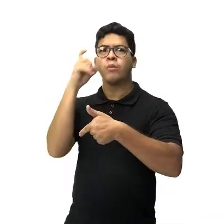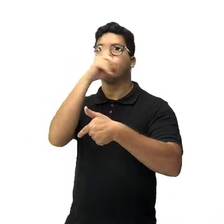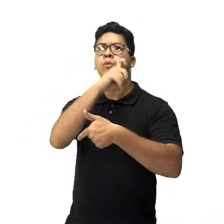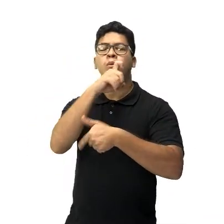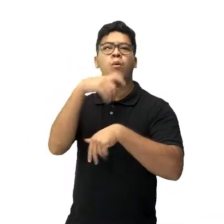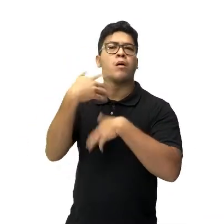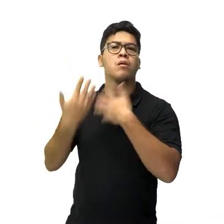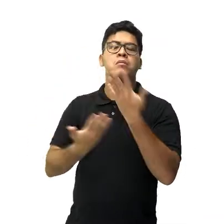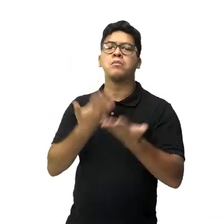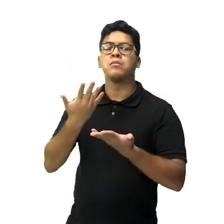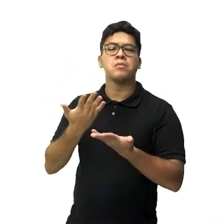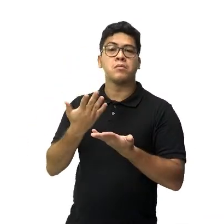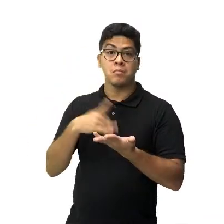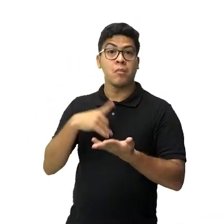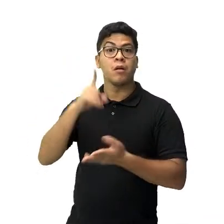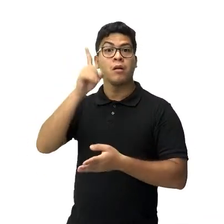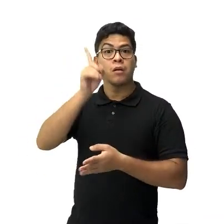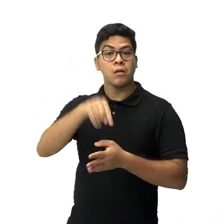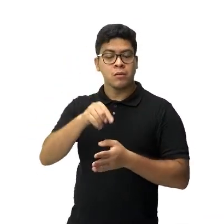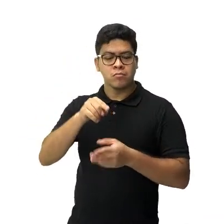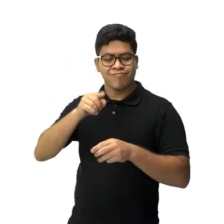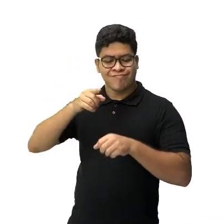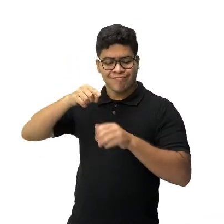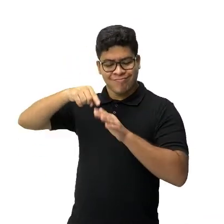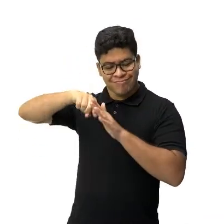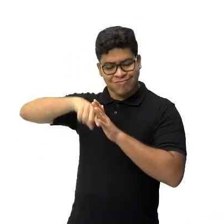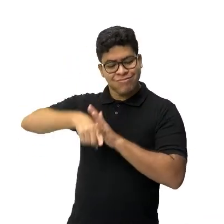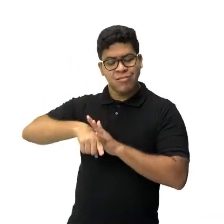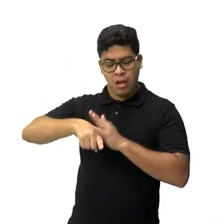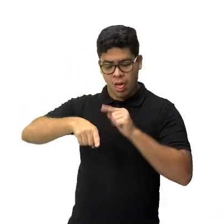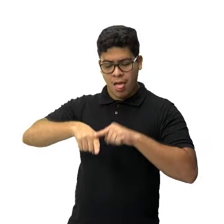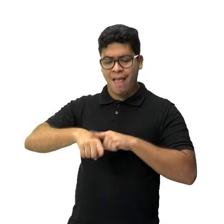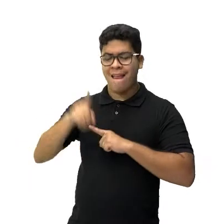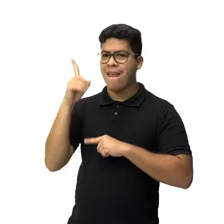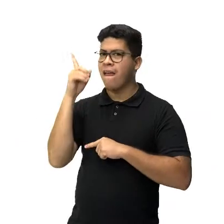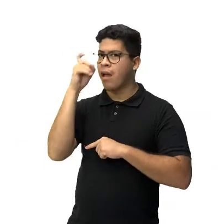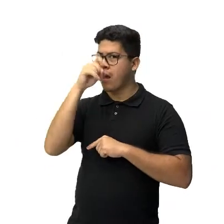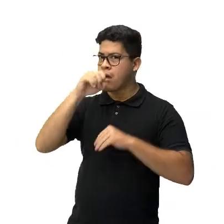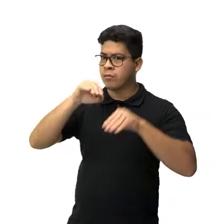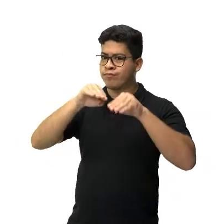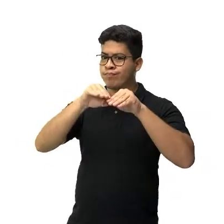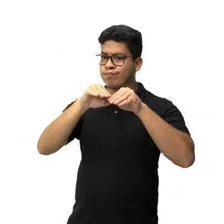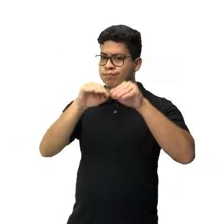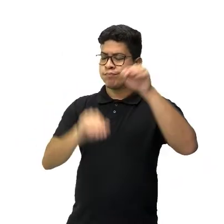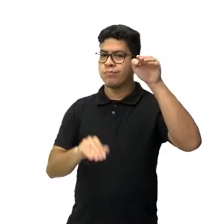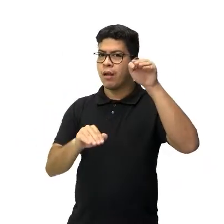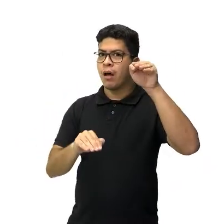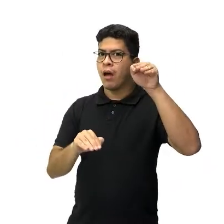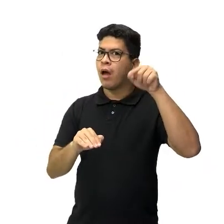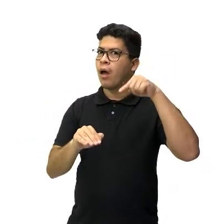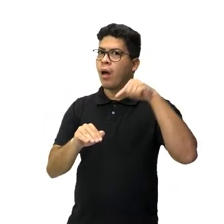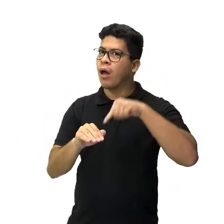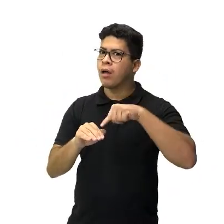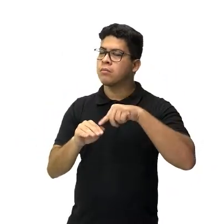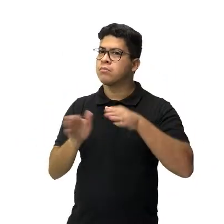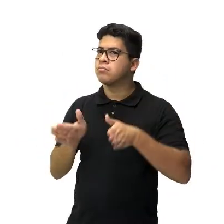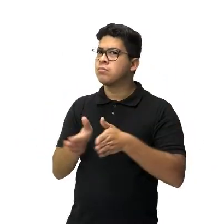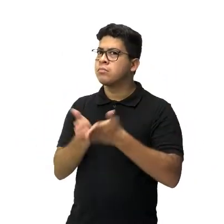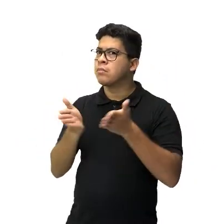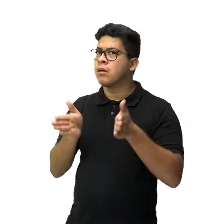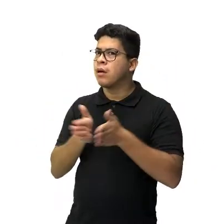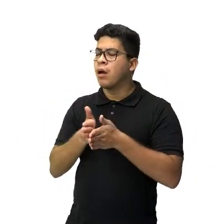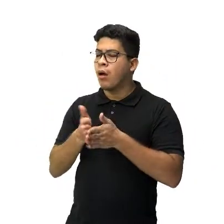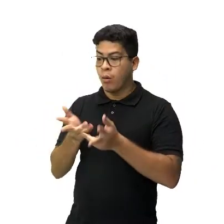se intensificam diante das profundas desigualdades sociais existentes no país, pelas quais o